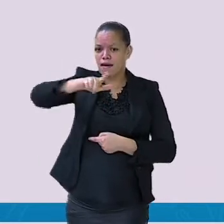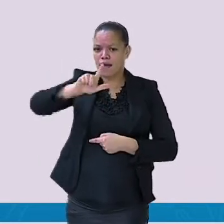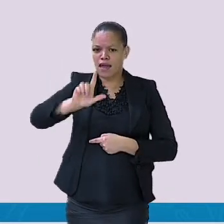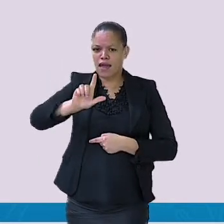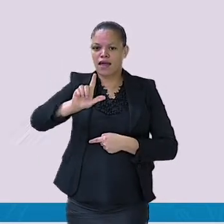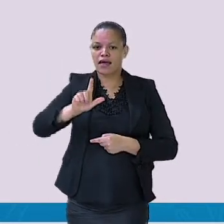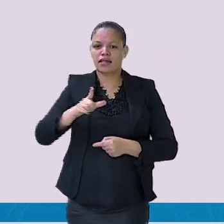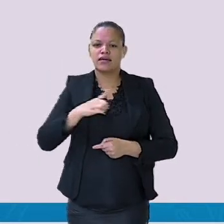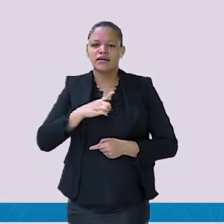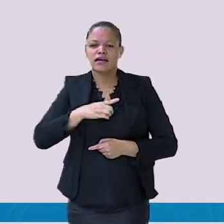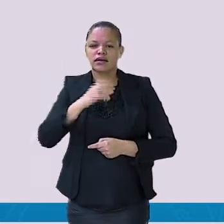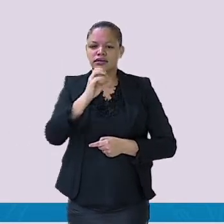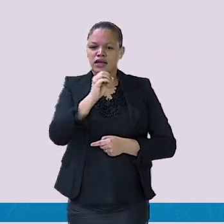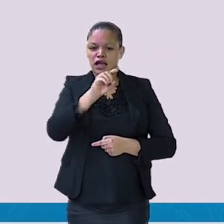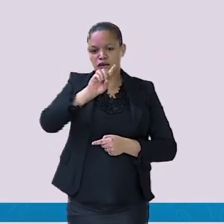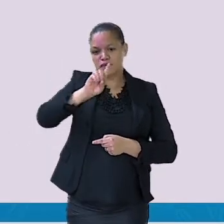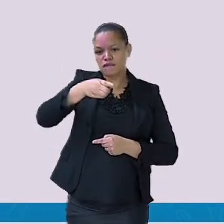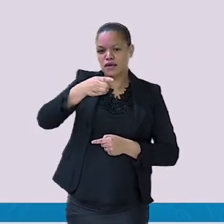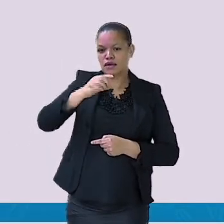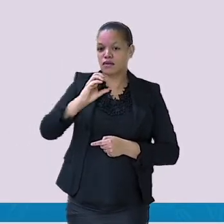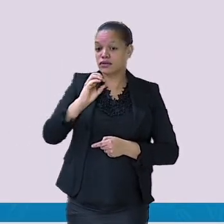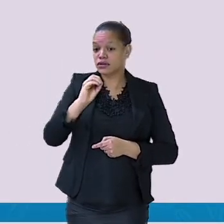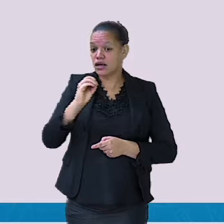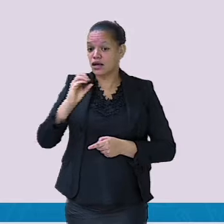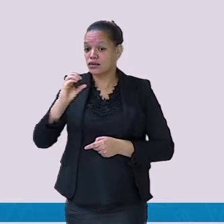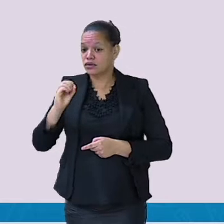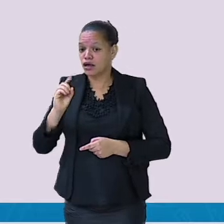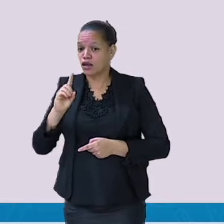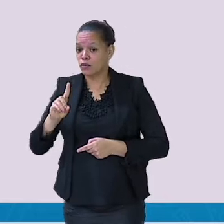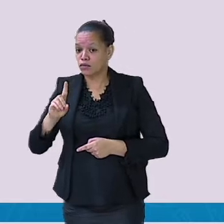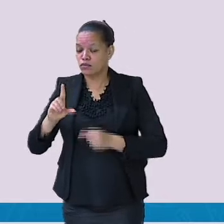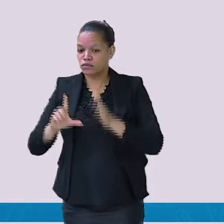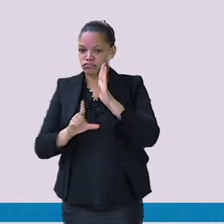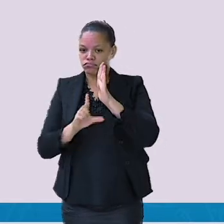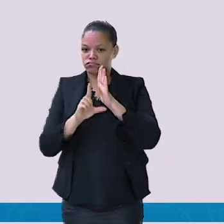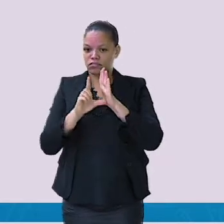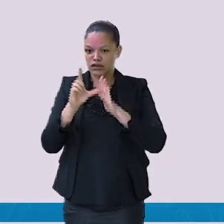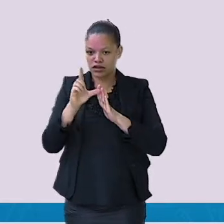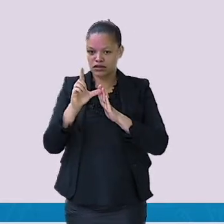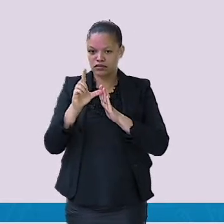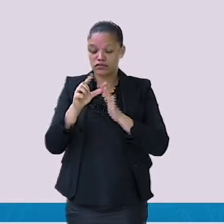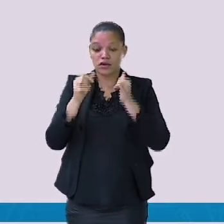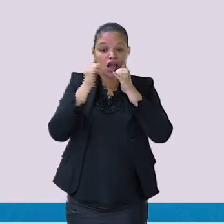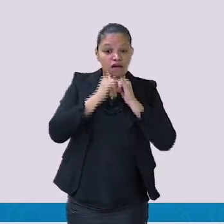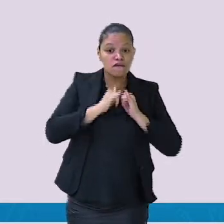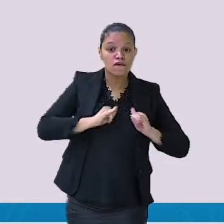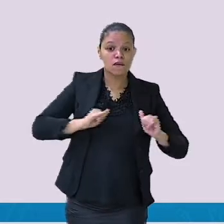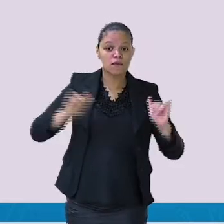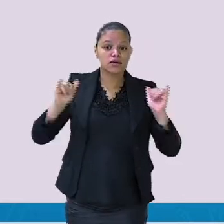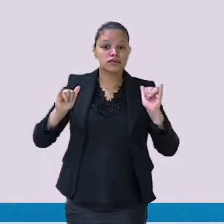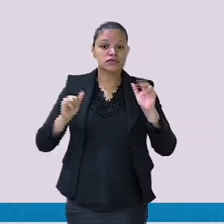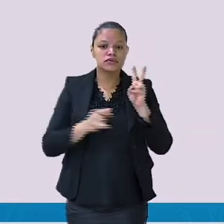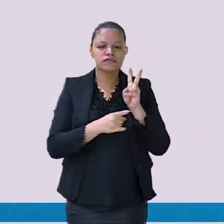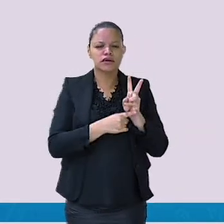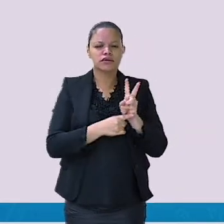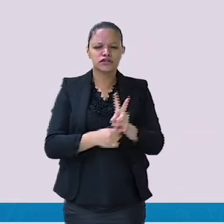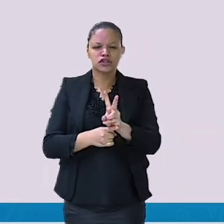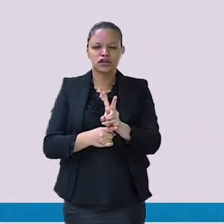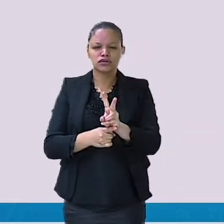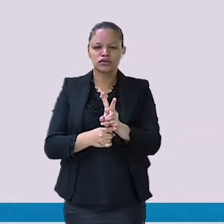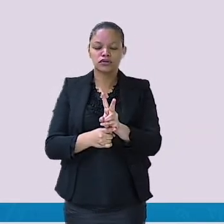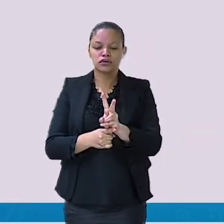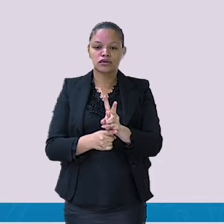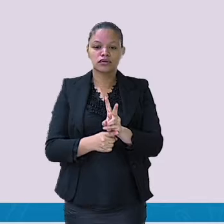minha vírgula. Essa é apenas uma informação que pode nos ajudar daqui para frente, ok?